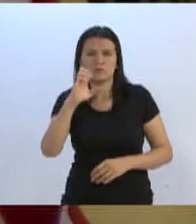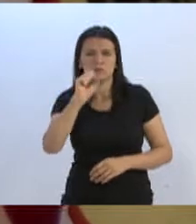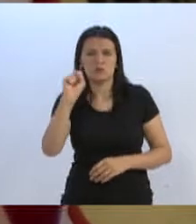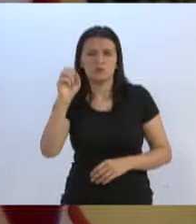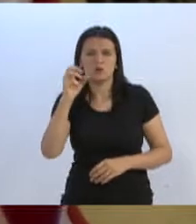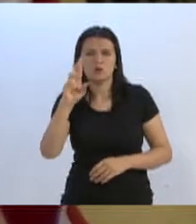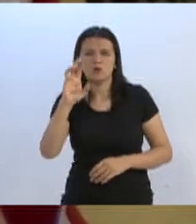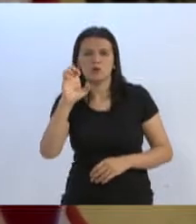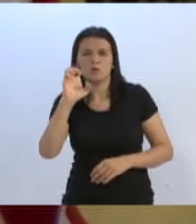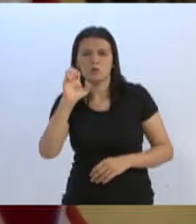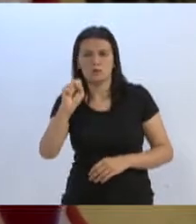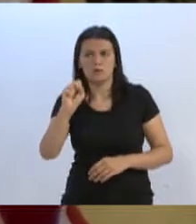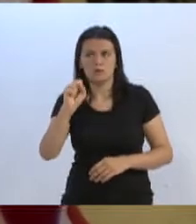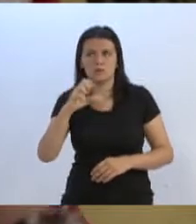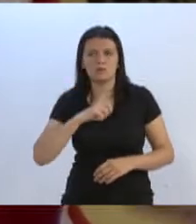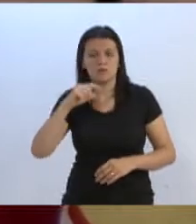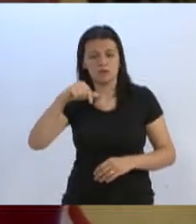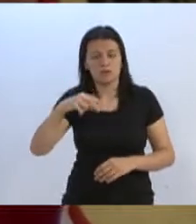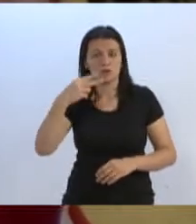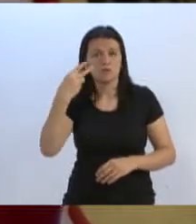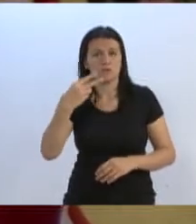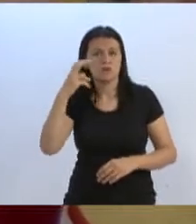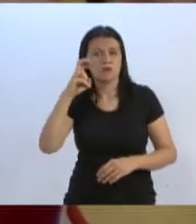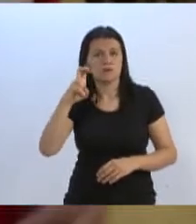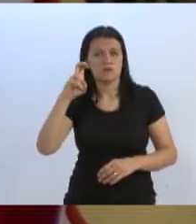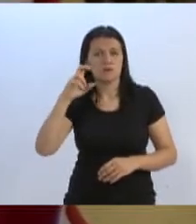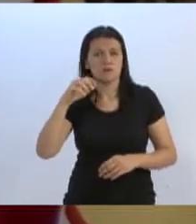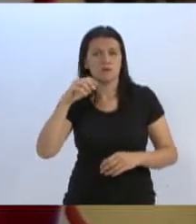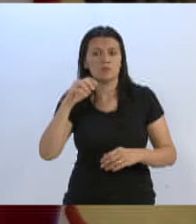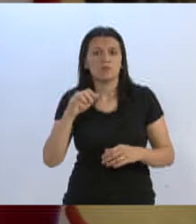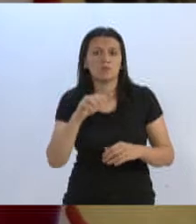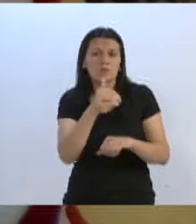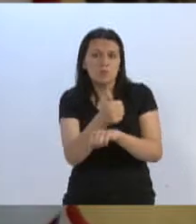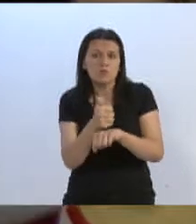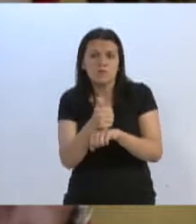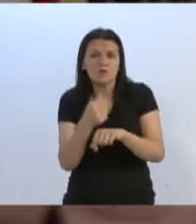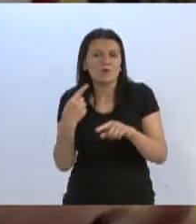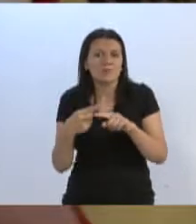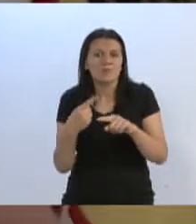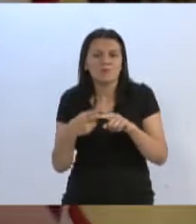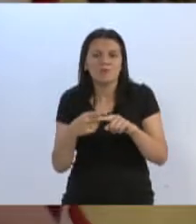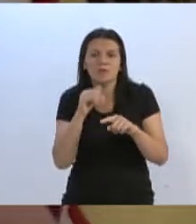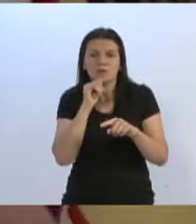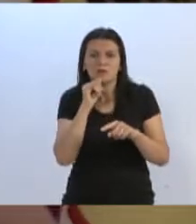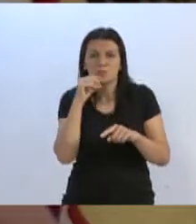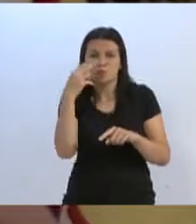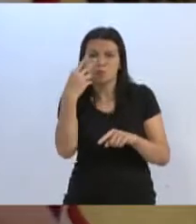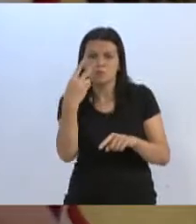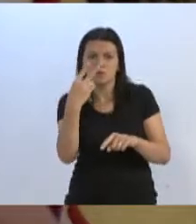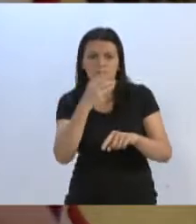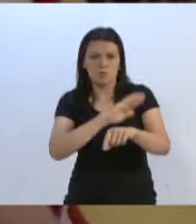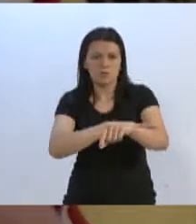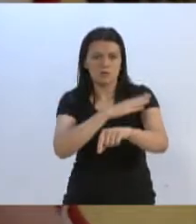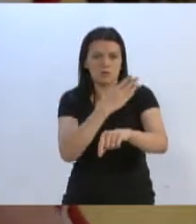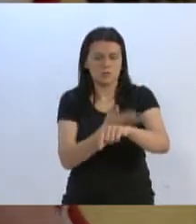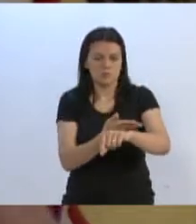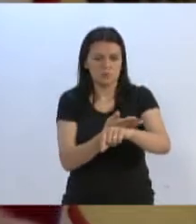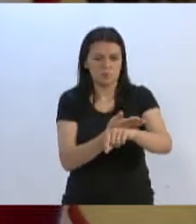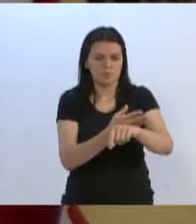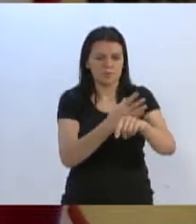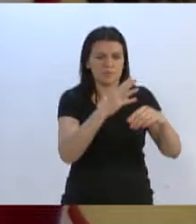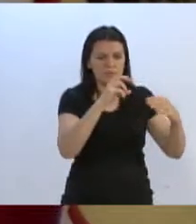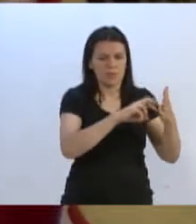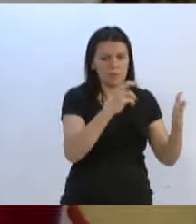225 funcionários, que precisam trabalhar em 2 turnos, porque não cabe todo mundo aqui dentro. E isso